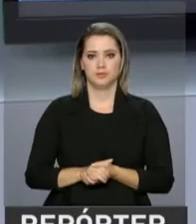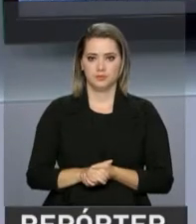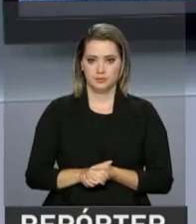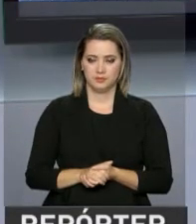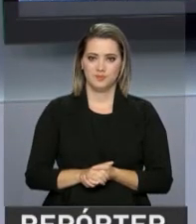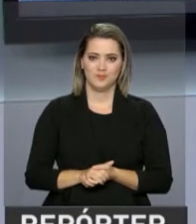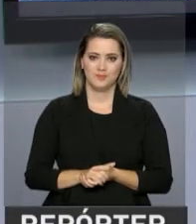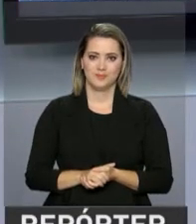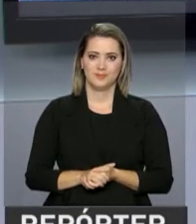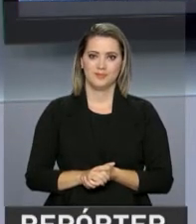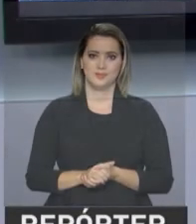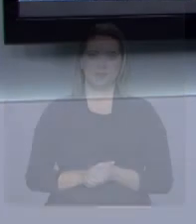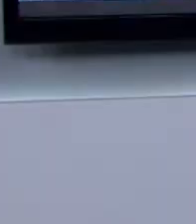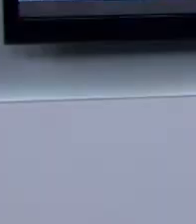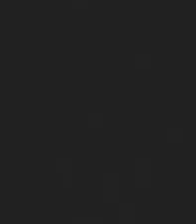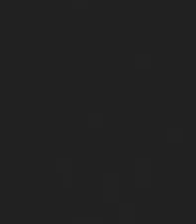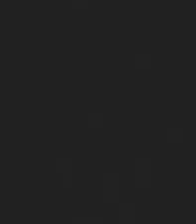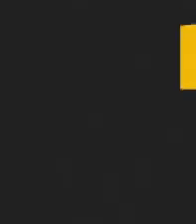governo federal